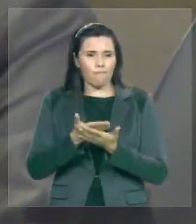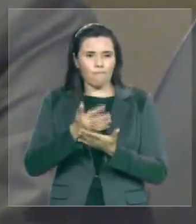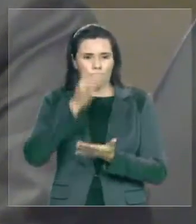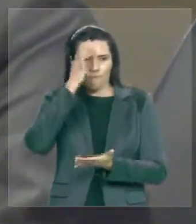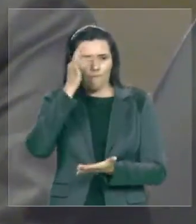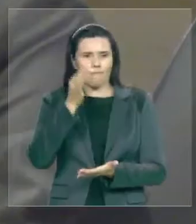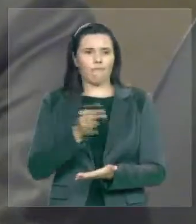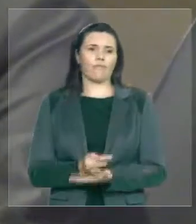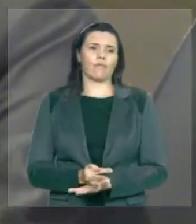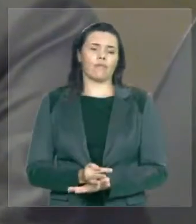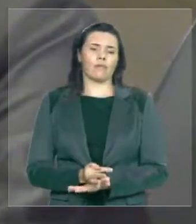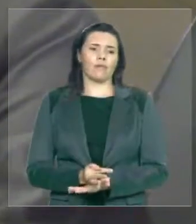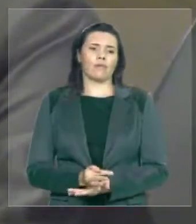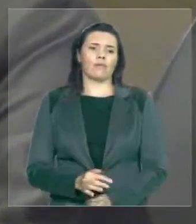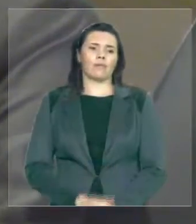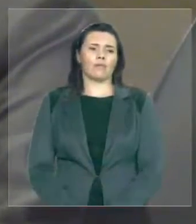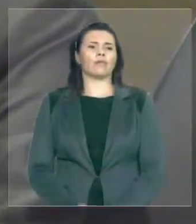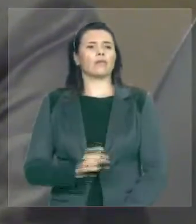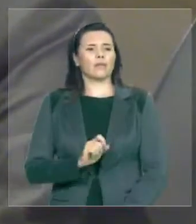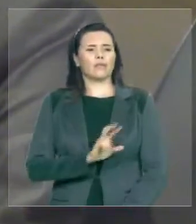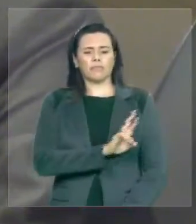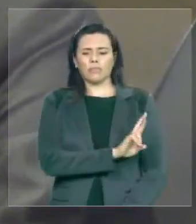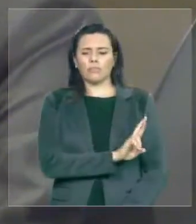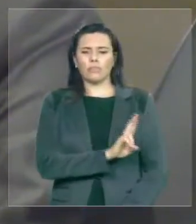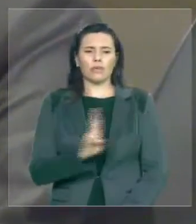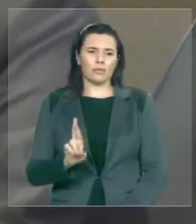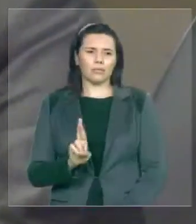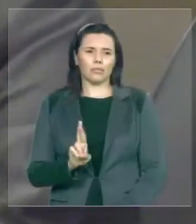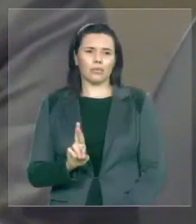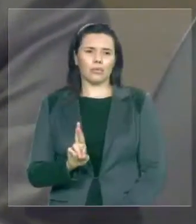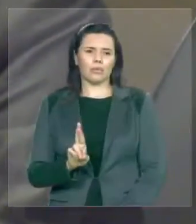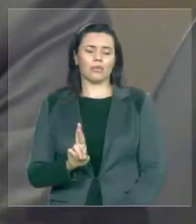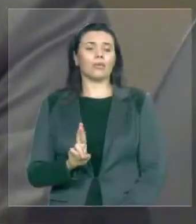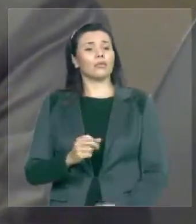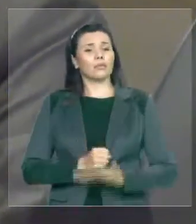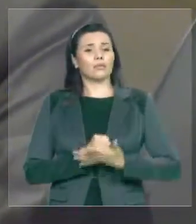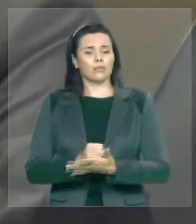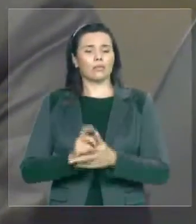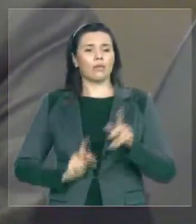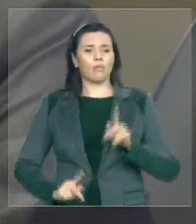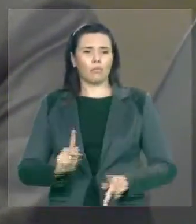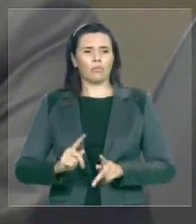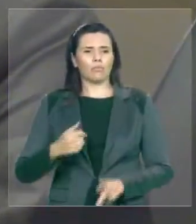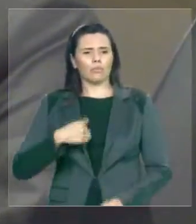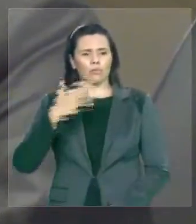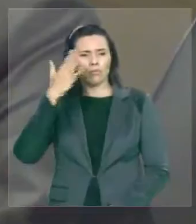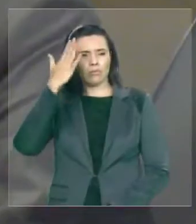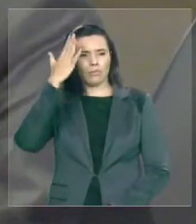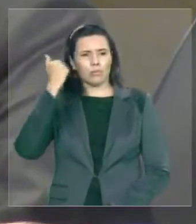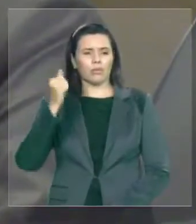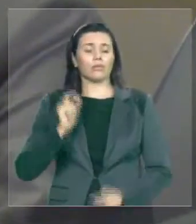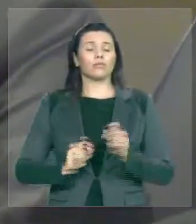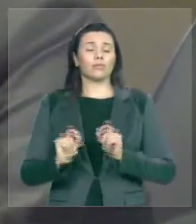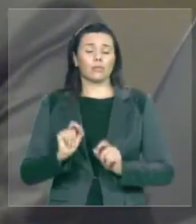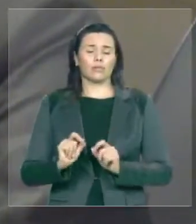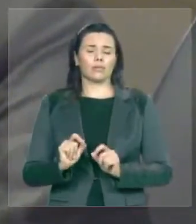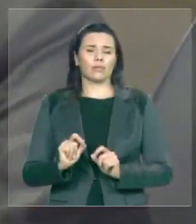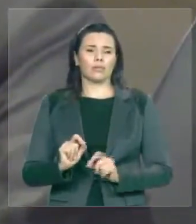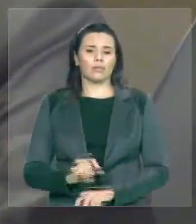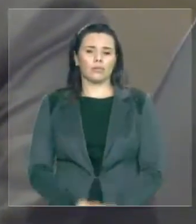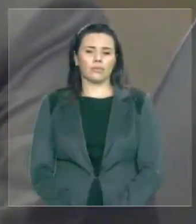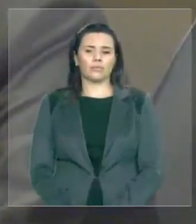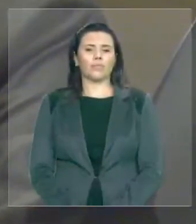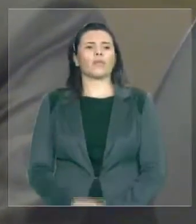tem de dar resposta a esse povo, eu tenho absoluta certeza e confiança